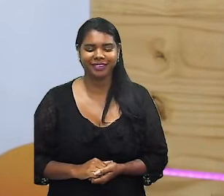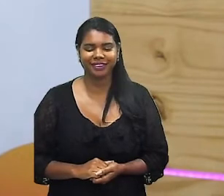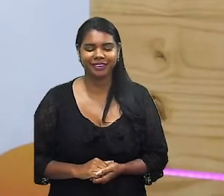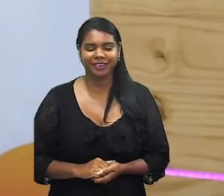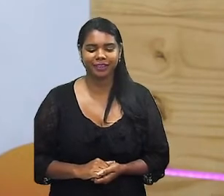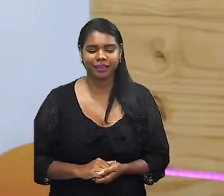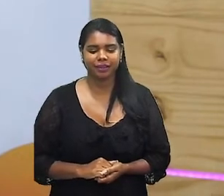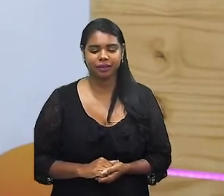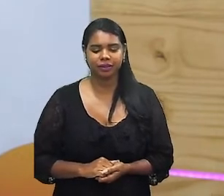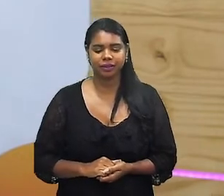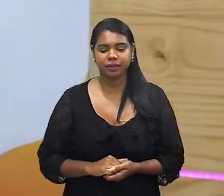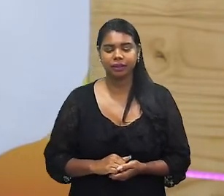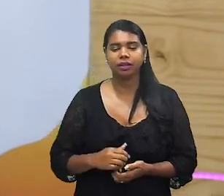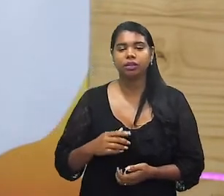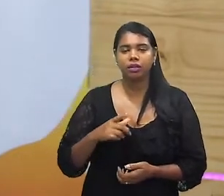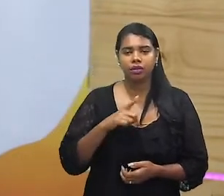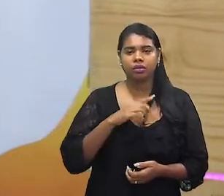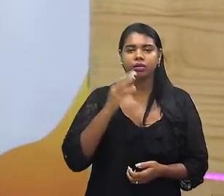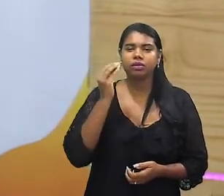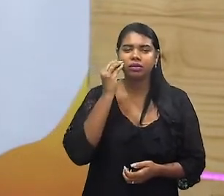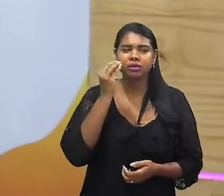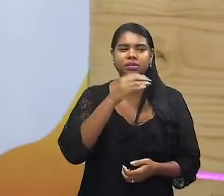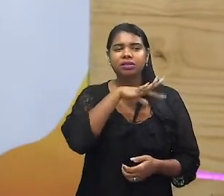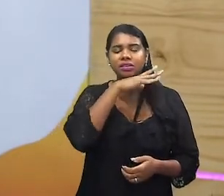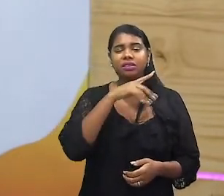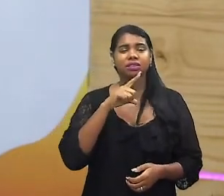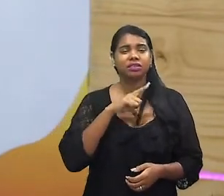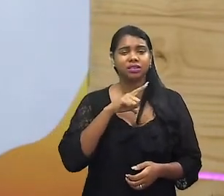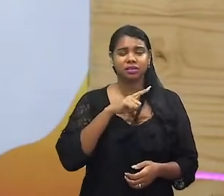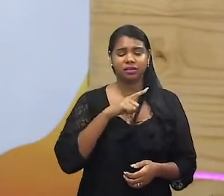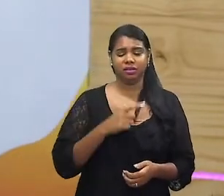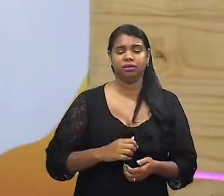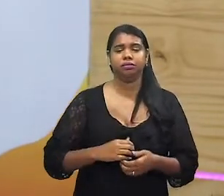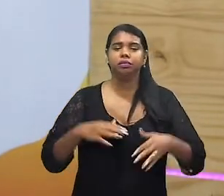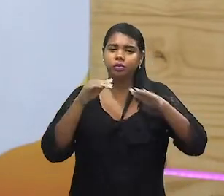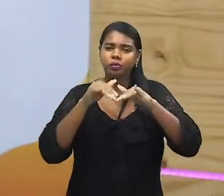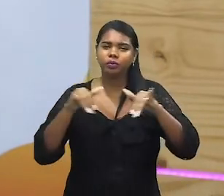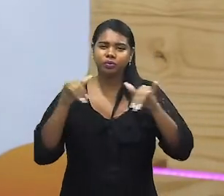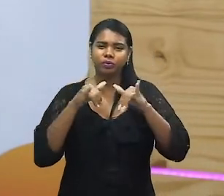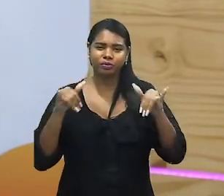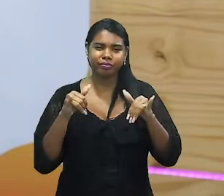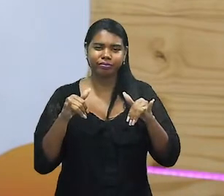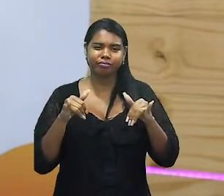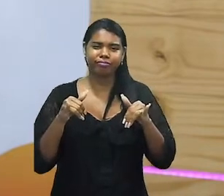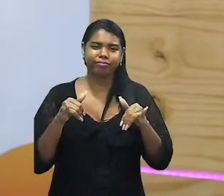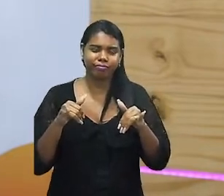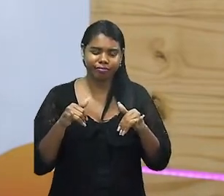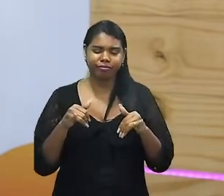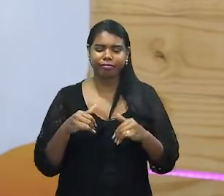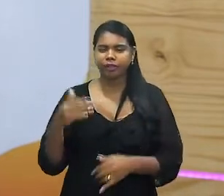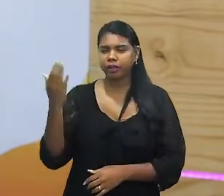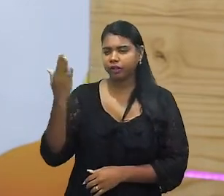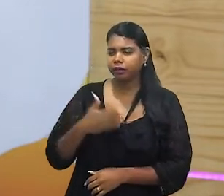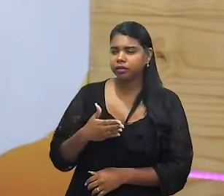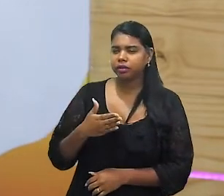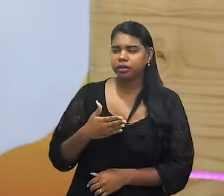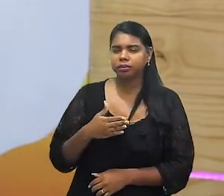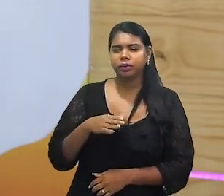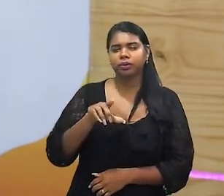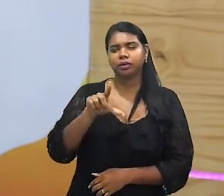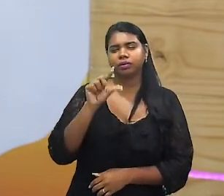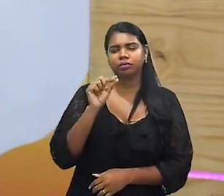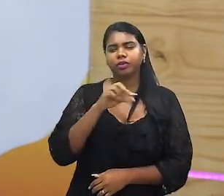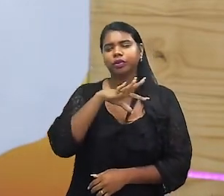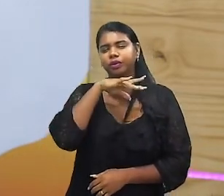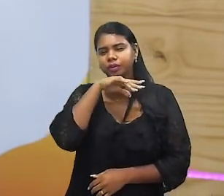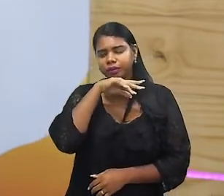Quando a gente tem essa experiência ruim, a gente agora tem bastante informação e critério para contrastar essa experiência